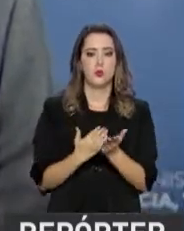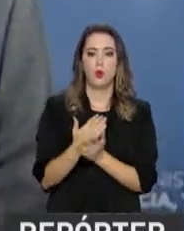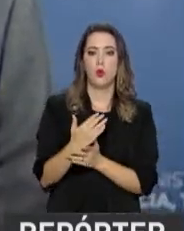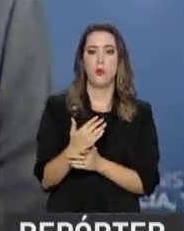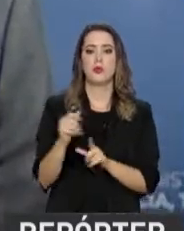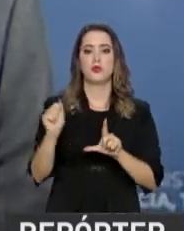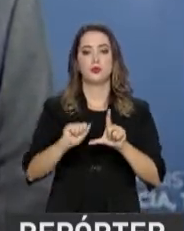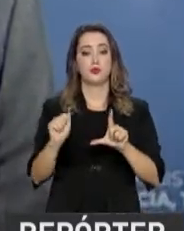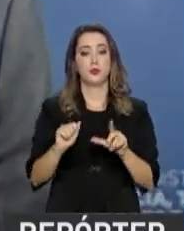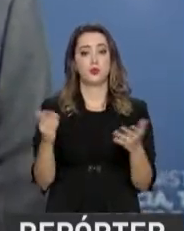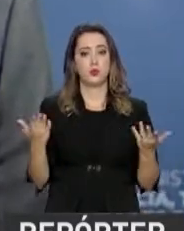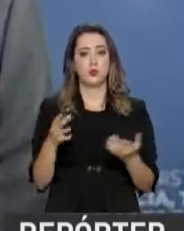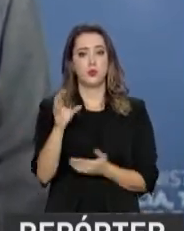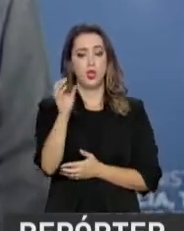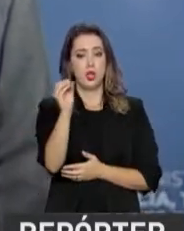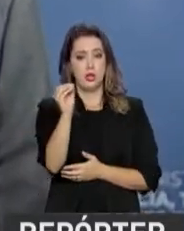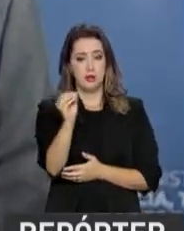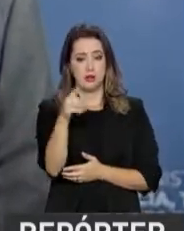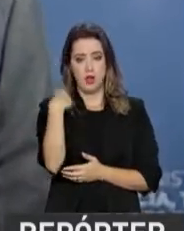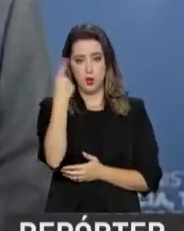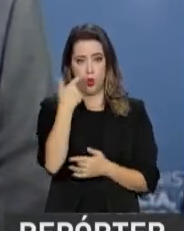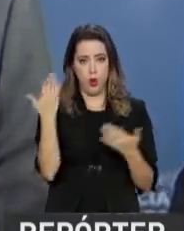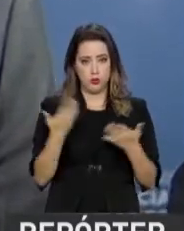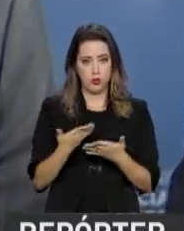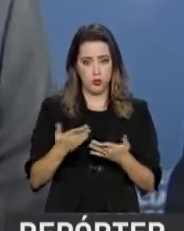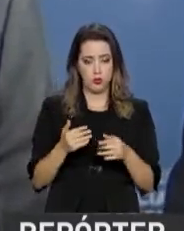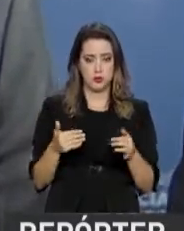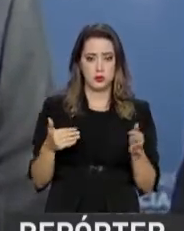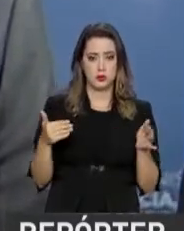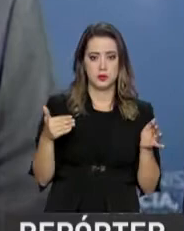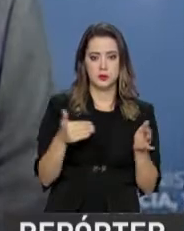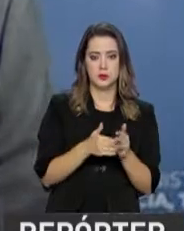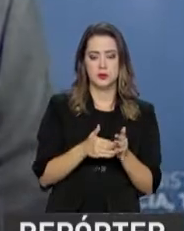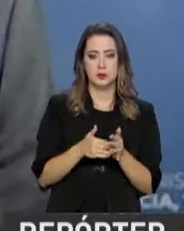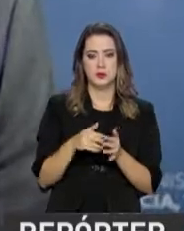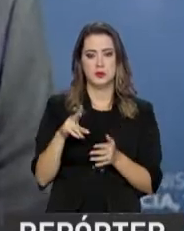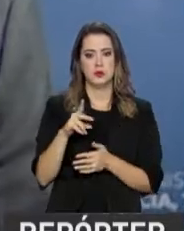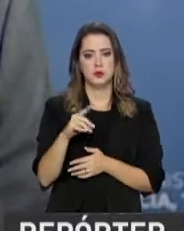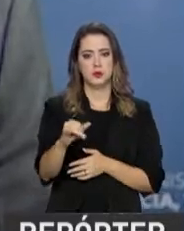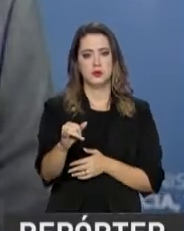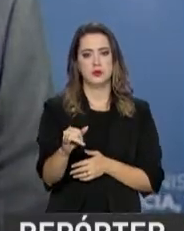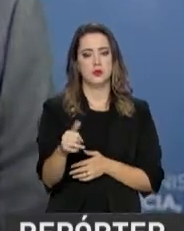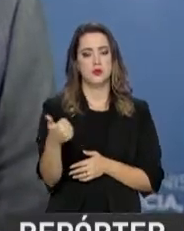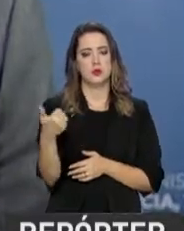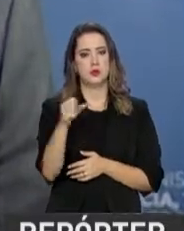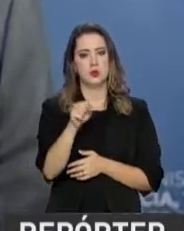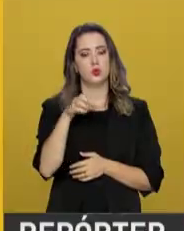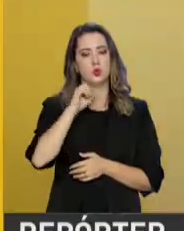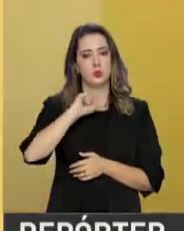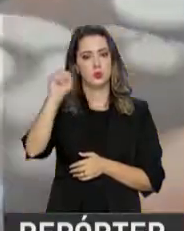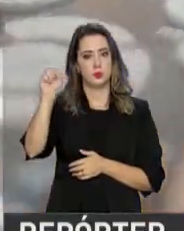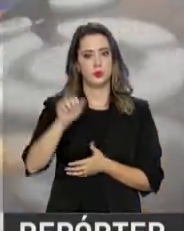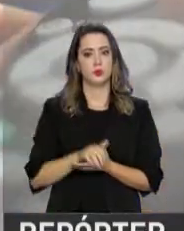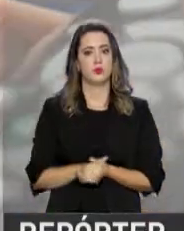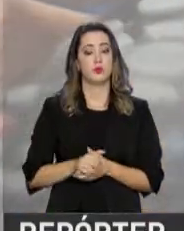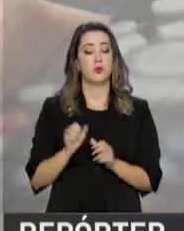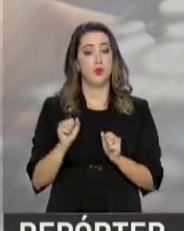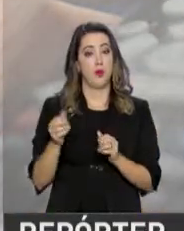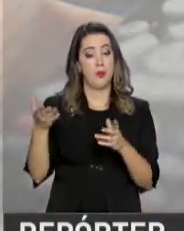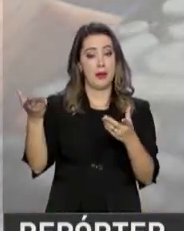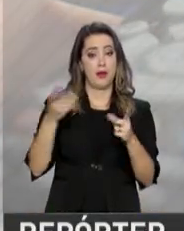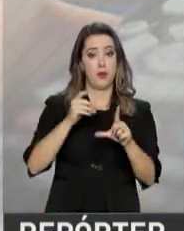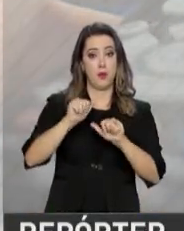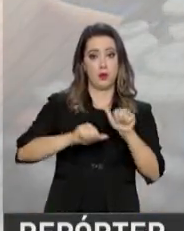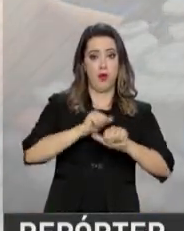desligamento a partir da meia noite de hoje irem até justamente o dia 18 de abril para receber o sinal digital